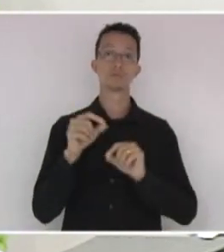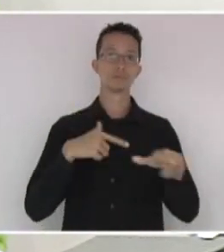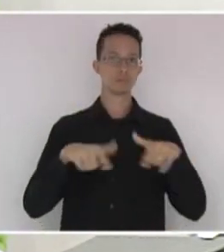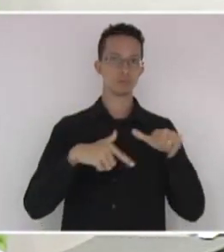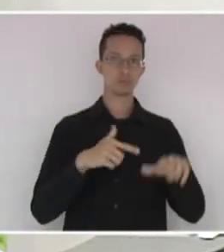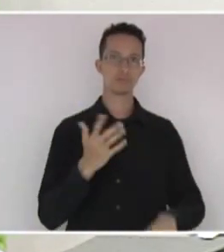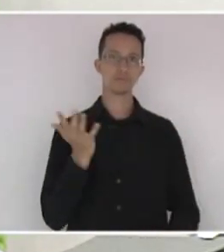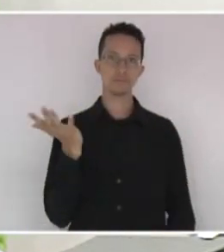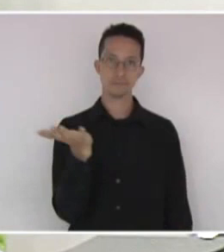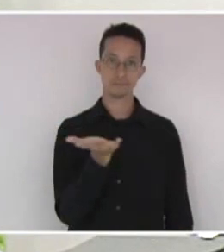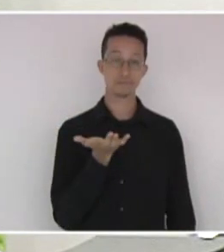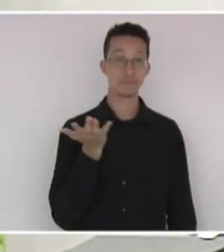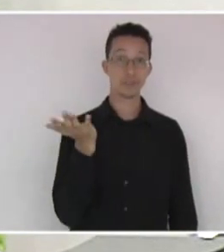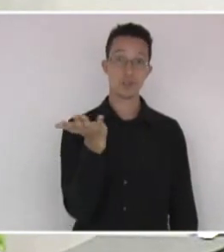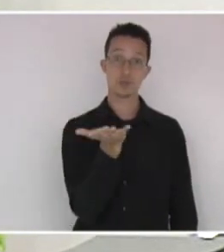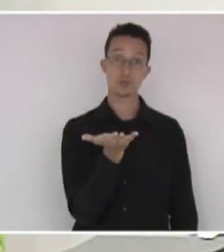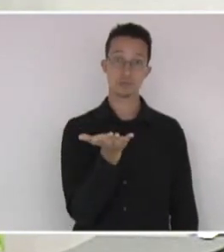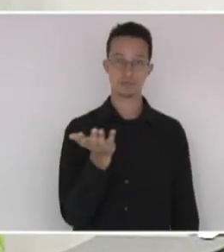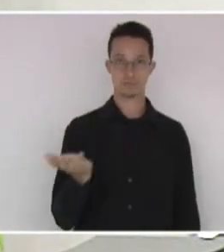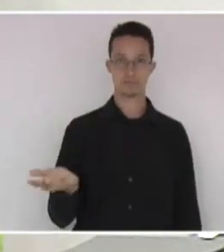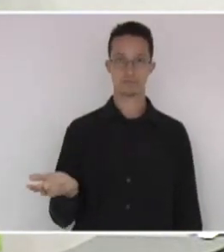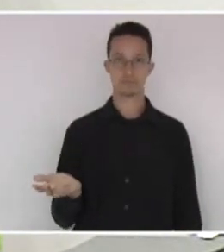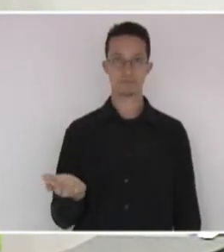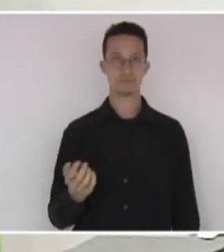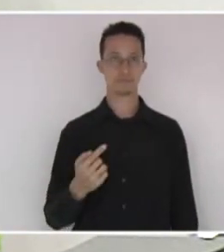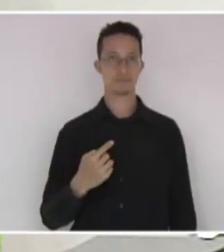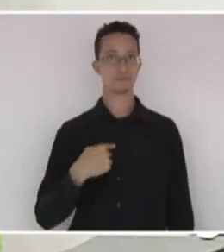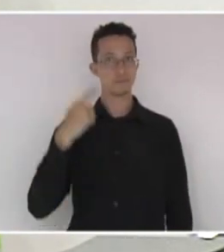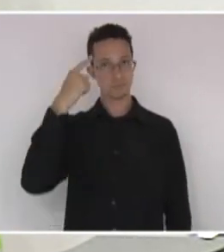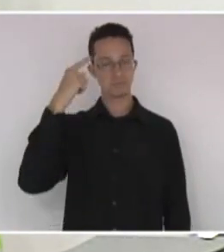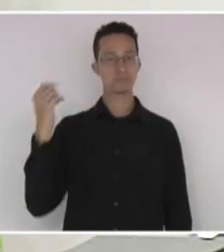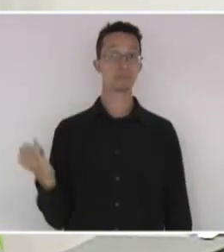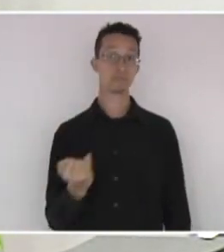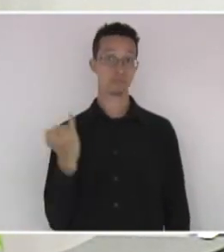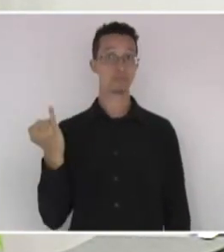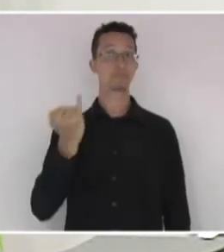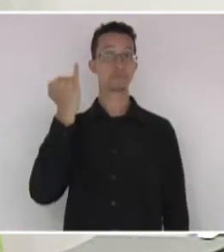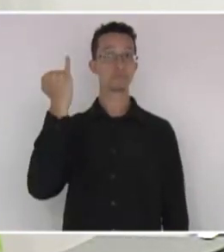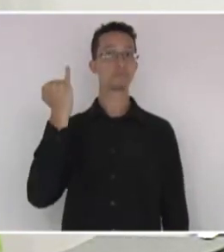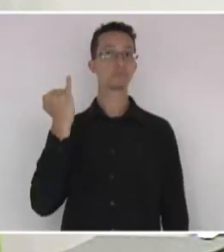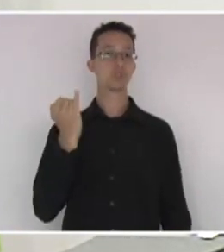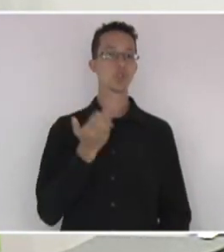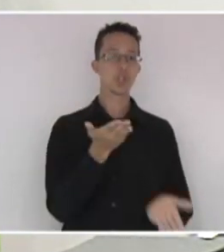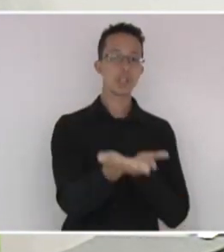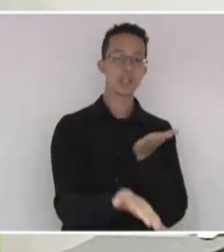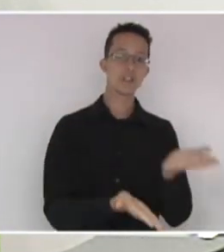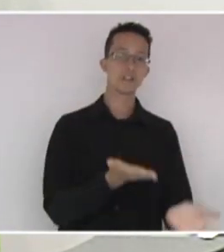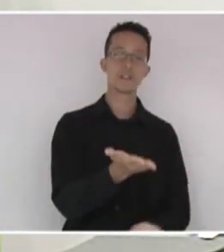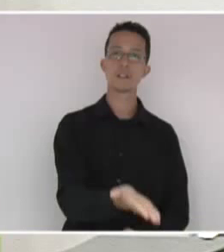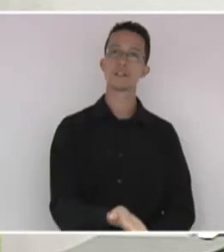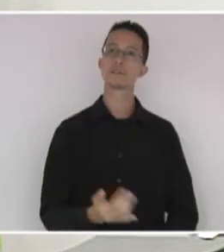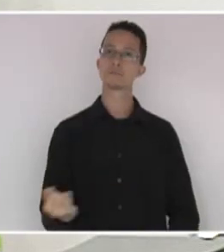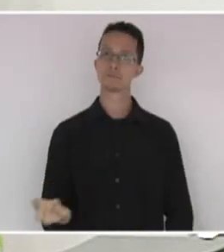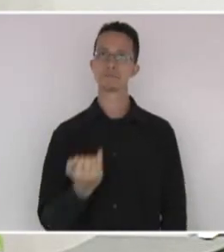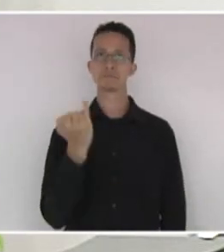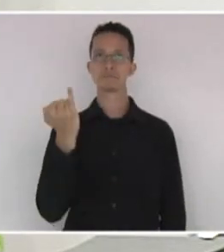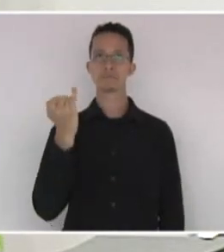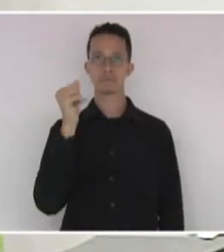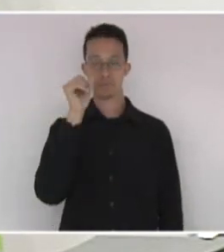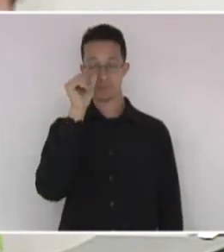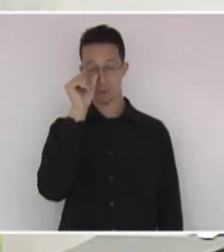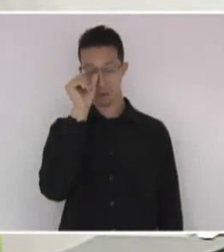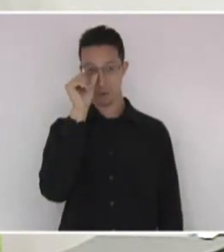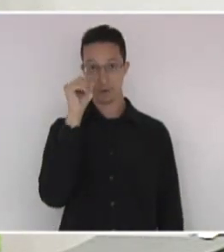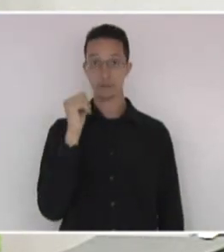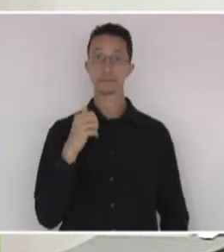o servir alguém é imprescindível. Lá em casa, quem serve sou eu. Eu acho que a profissão